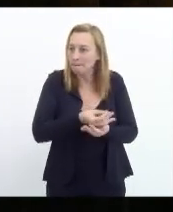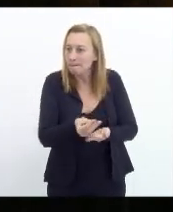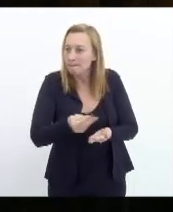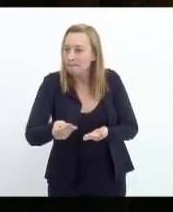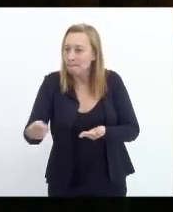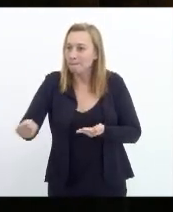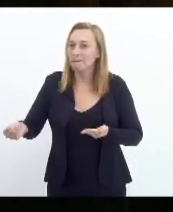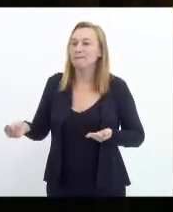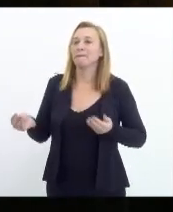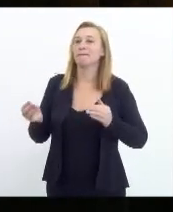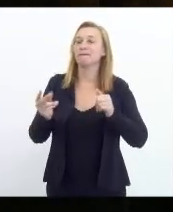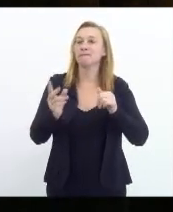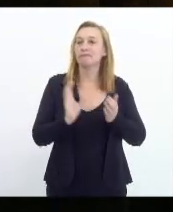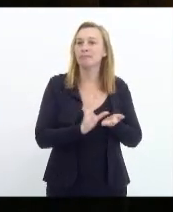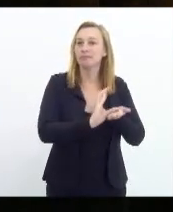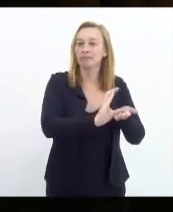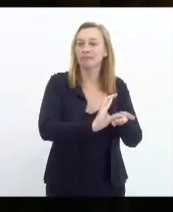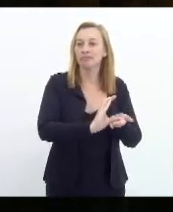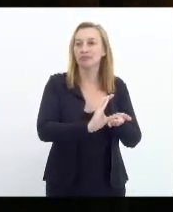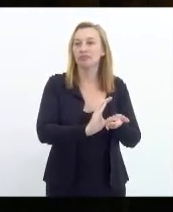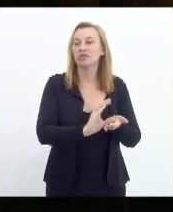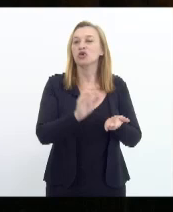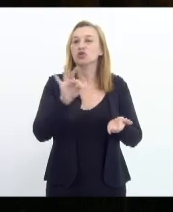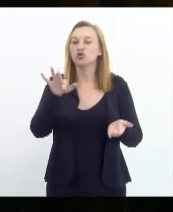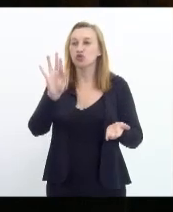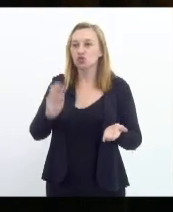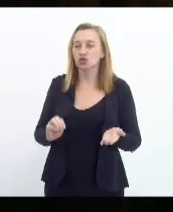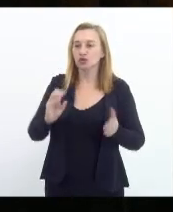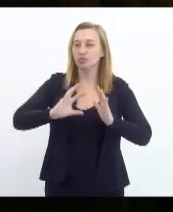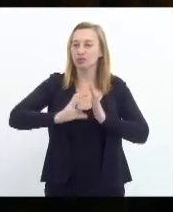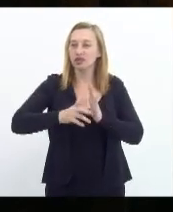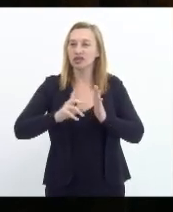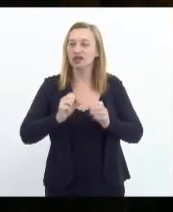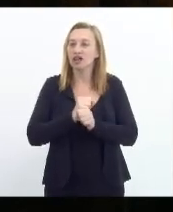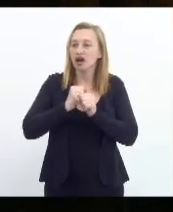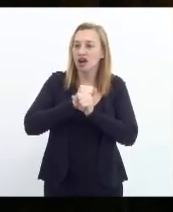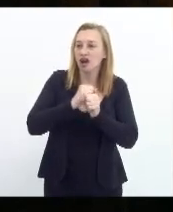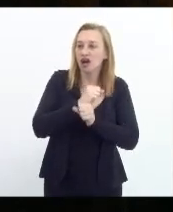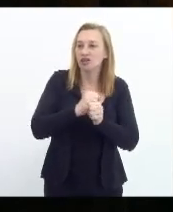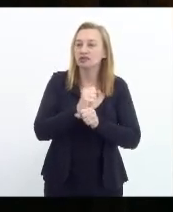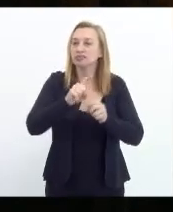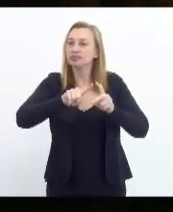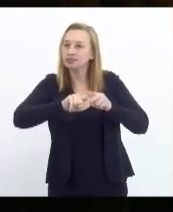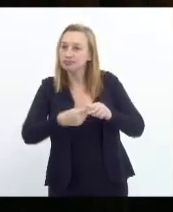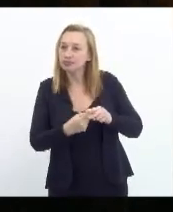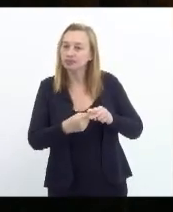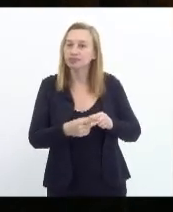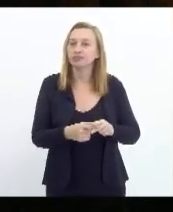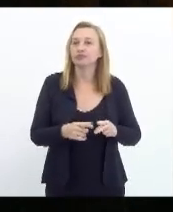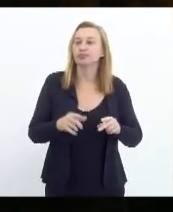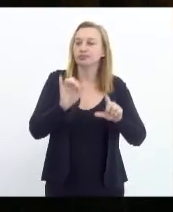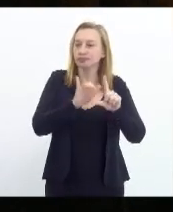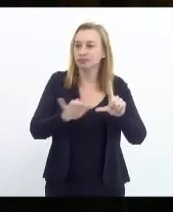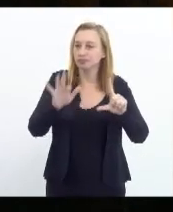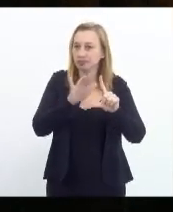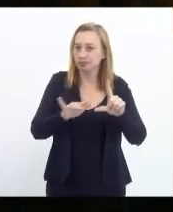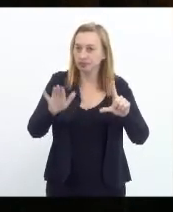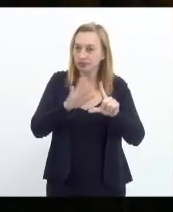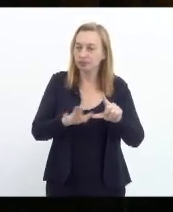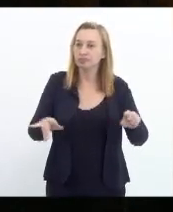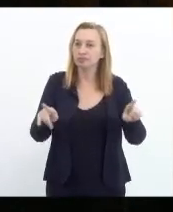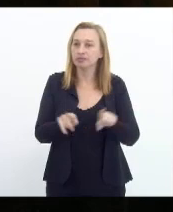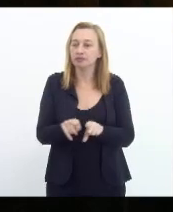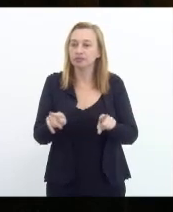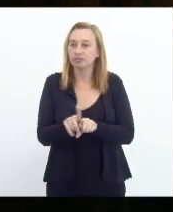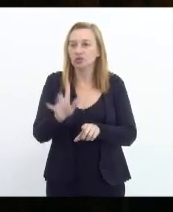de verba do fundo partidário pago todos os anos para a manutenção das legendas e